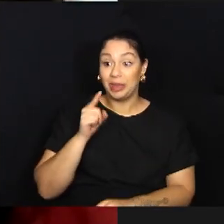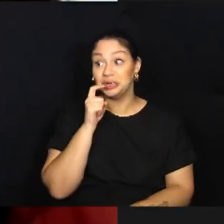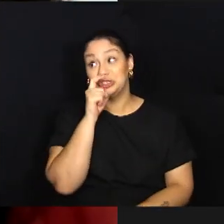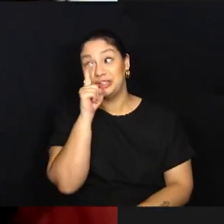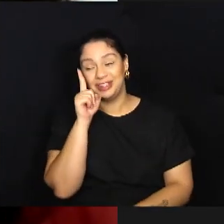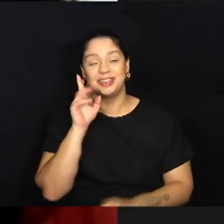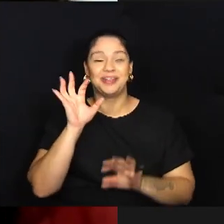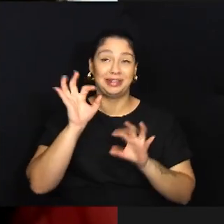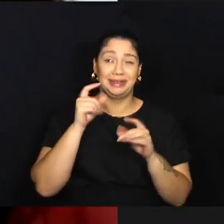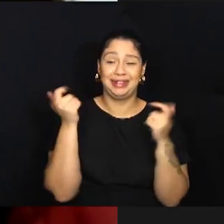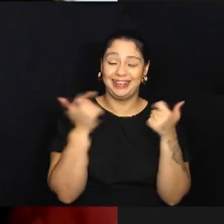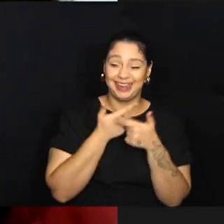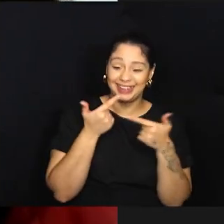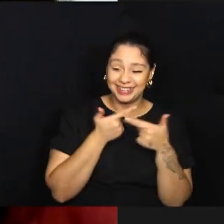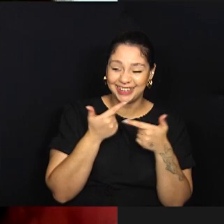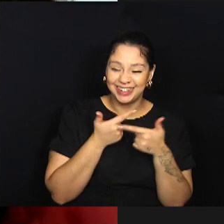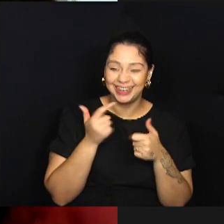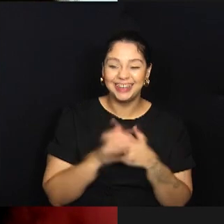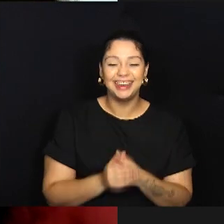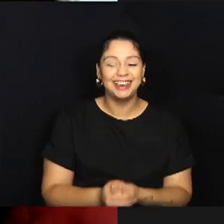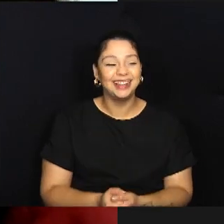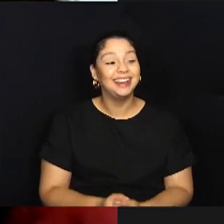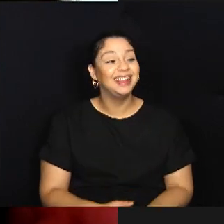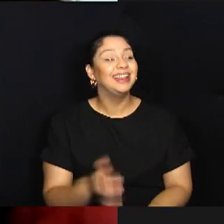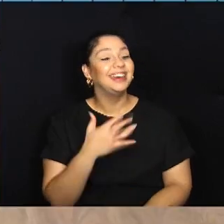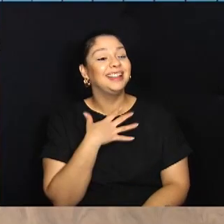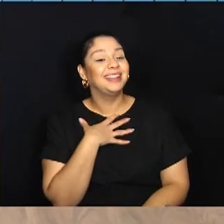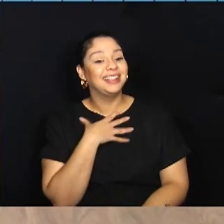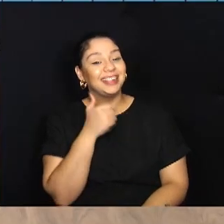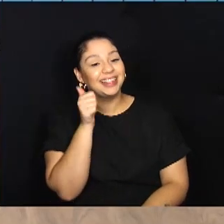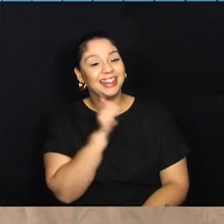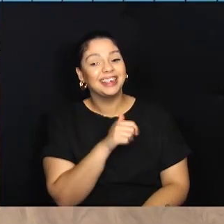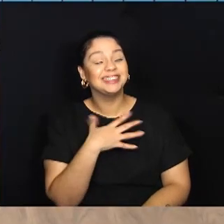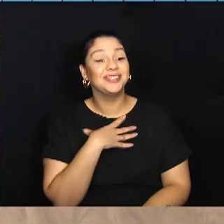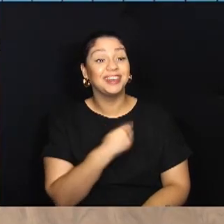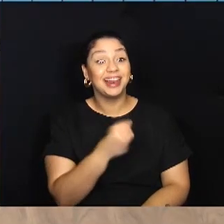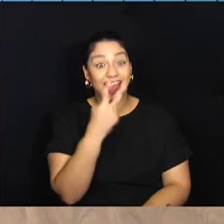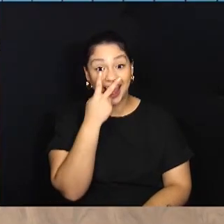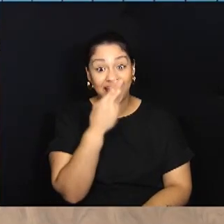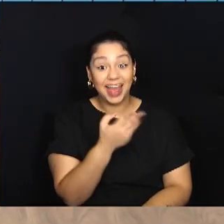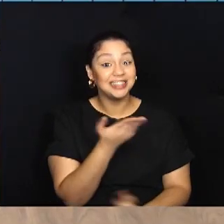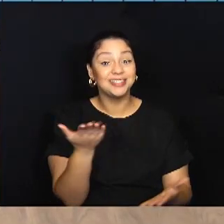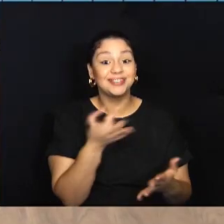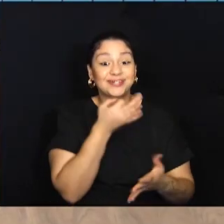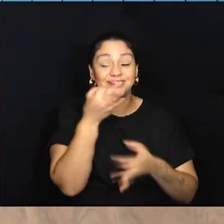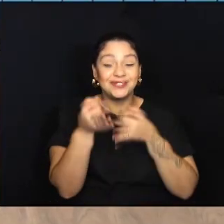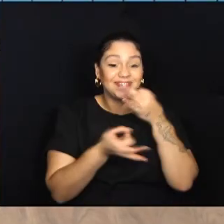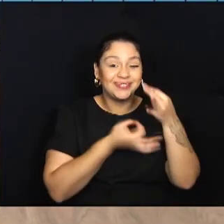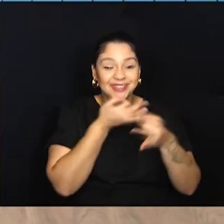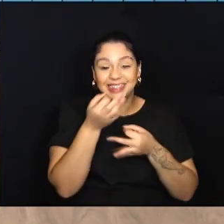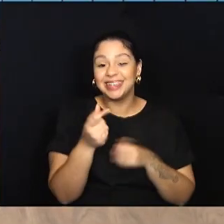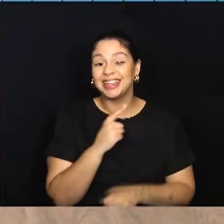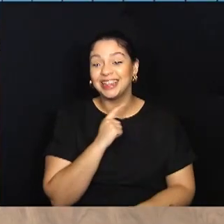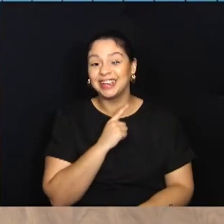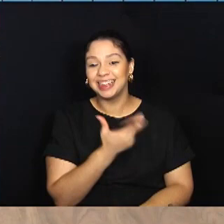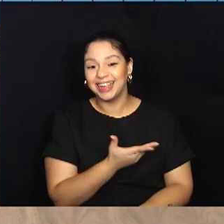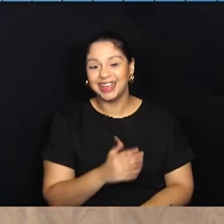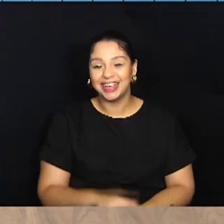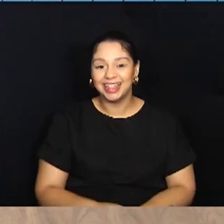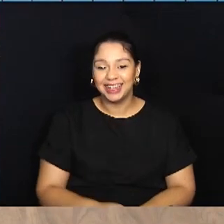muito engraçado. O que as filhas acham dessa expedição? Quais são os comentários que elas fazem?